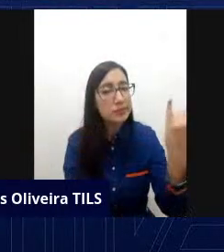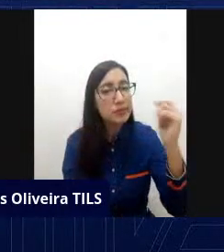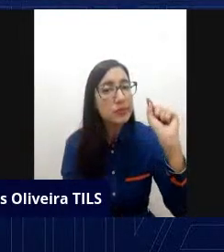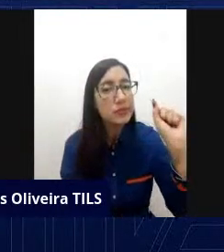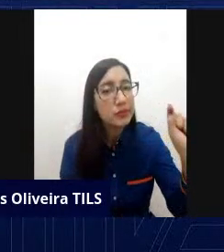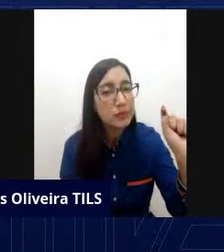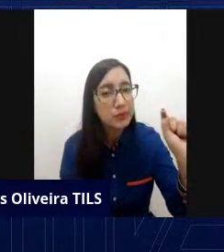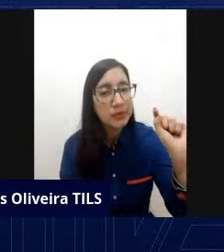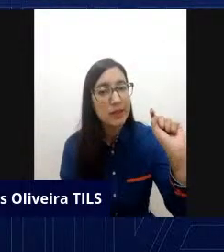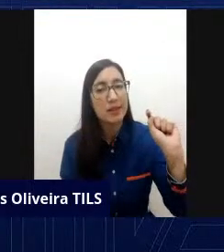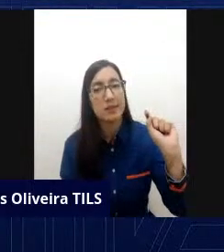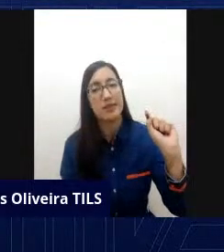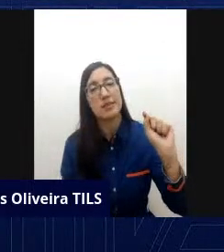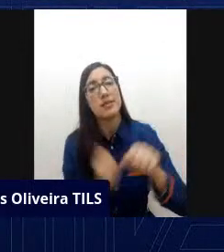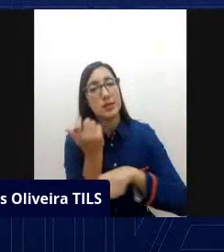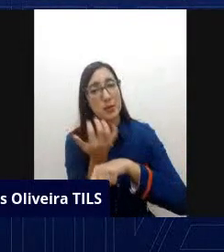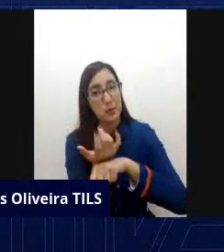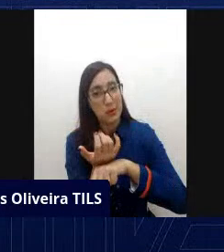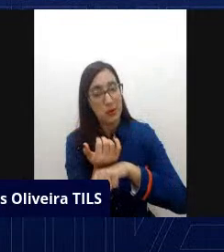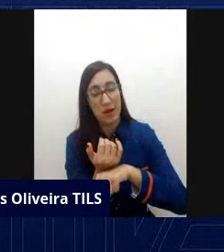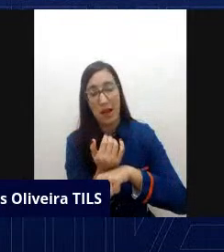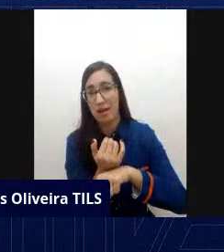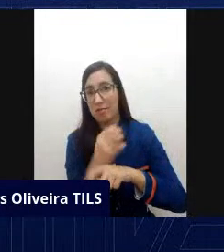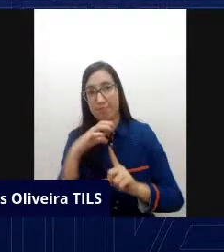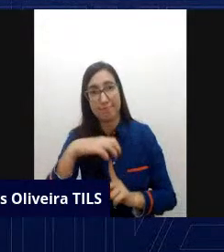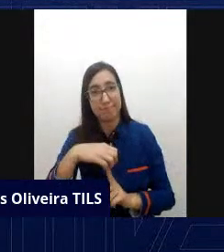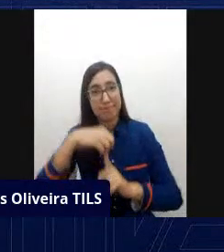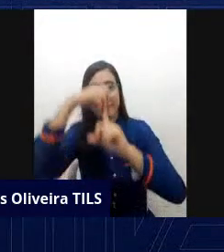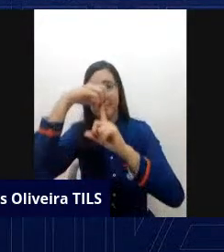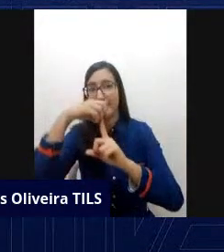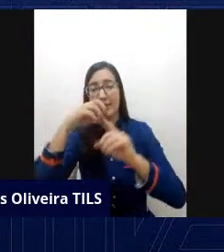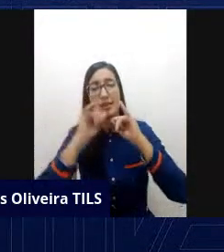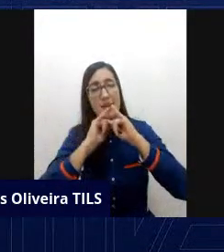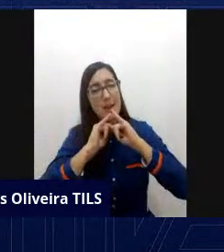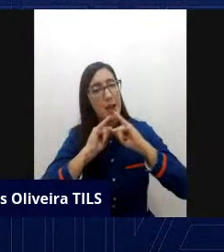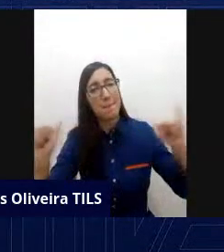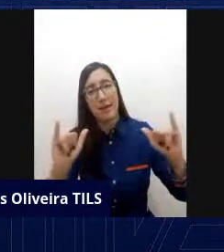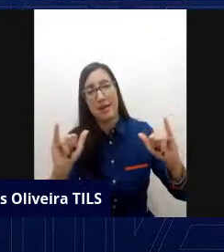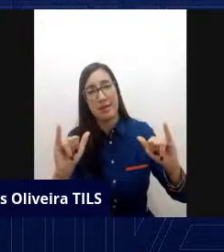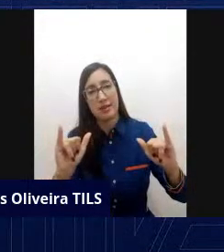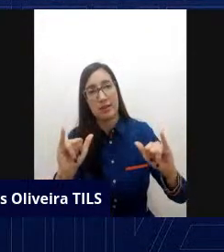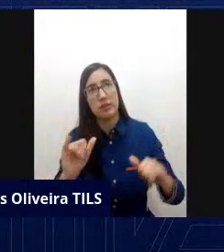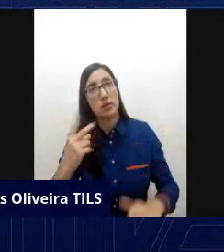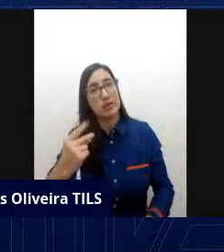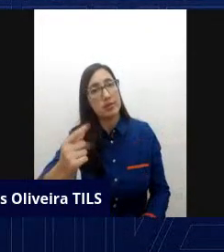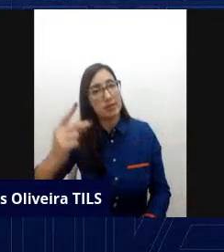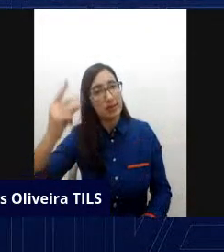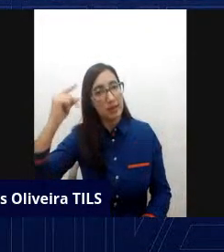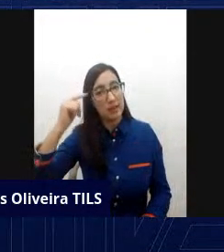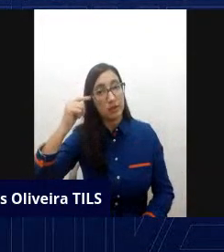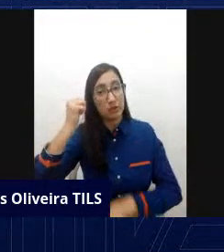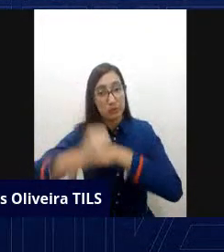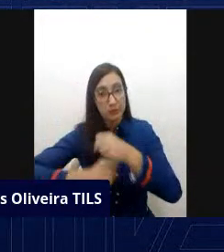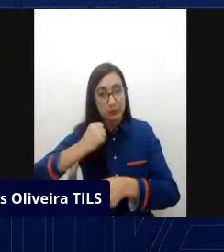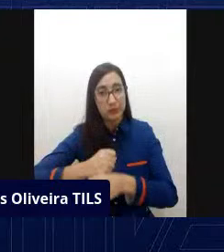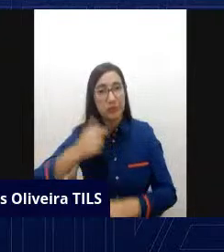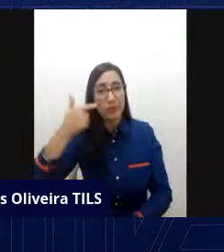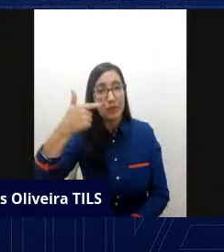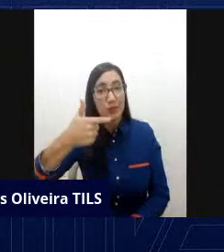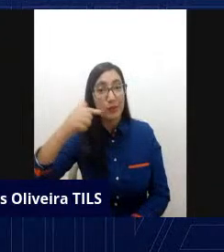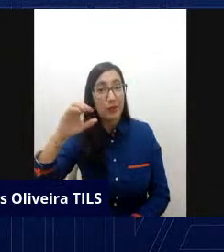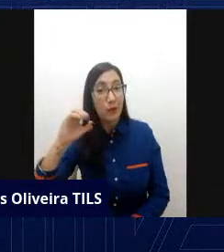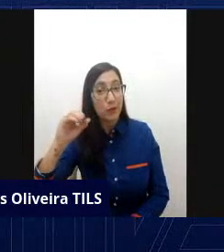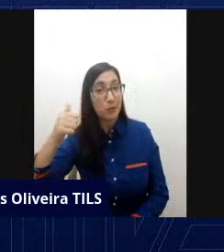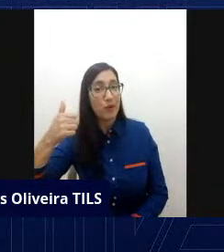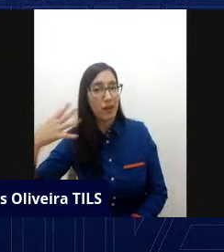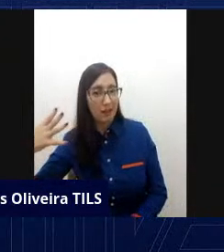pioneira enquanto instituição. Tem muita instituição lançando campanha, a gente está desde 2014, enquanto a UFRPE, encabeçando uma